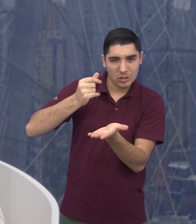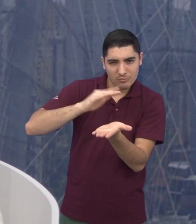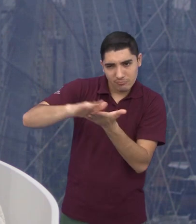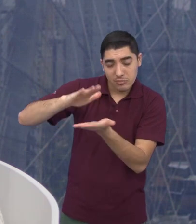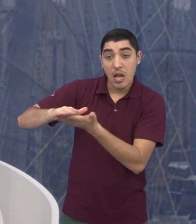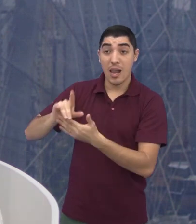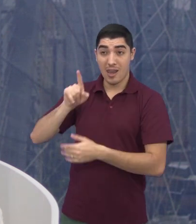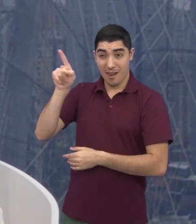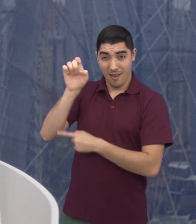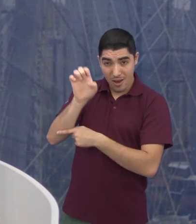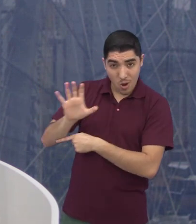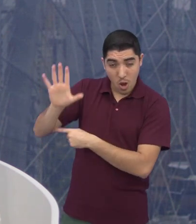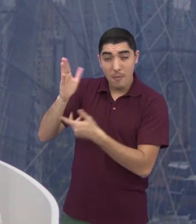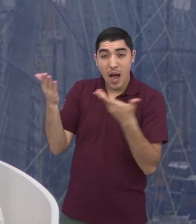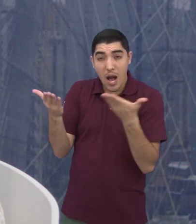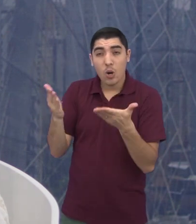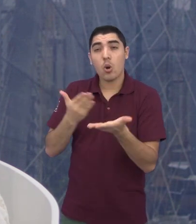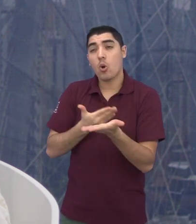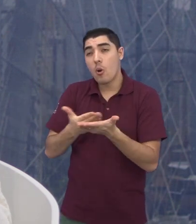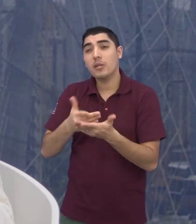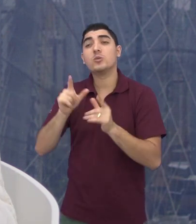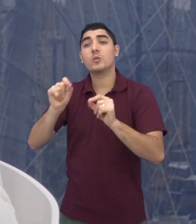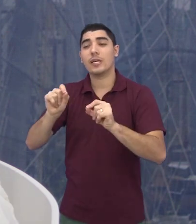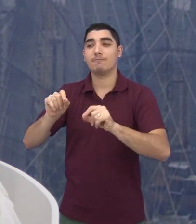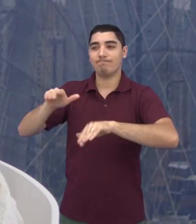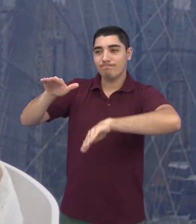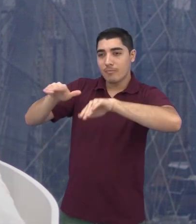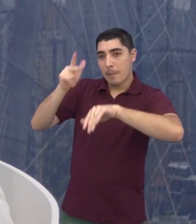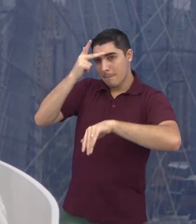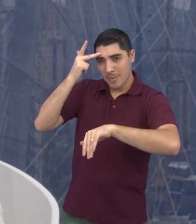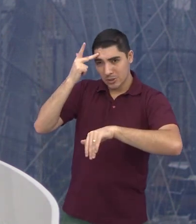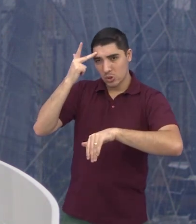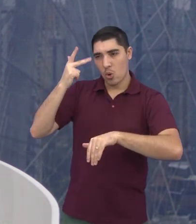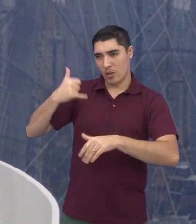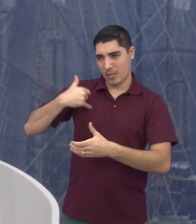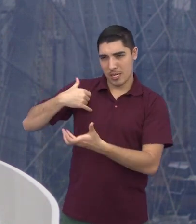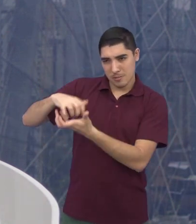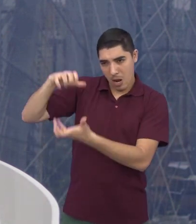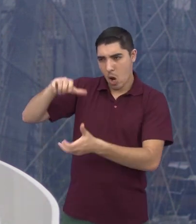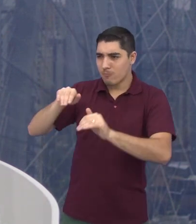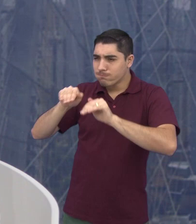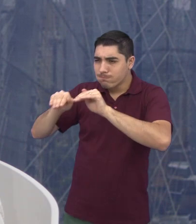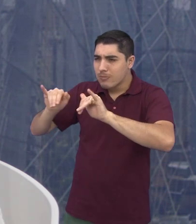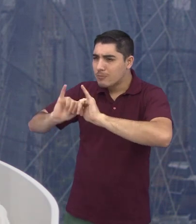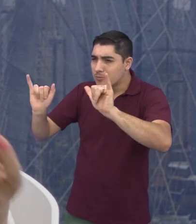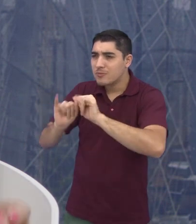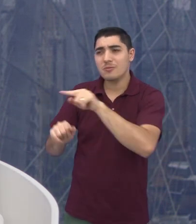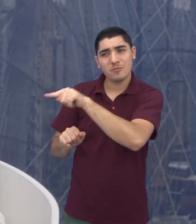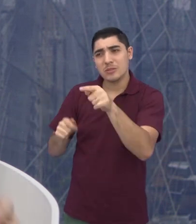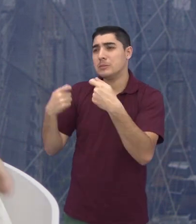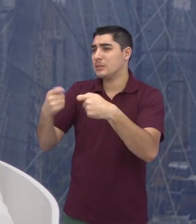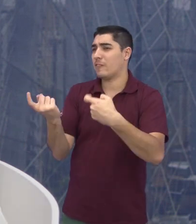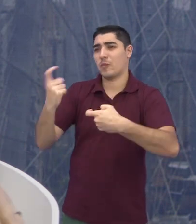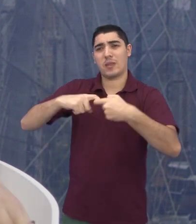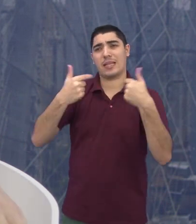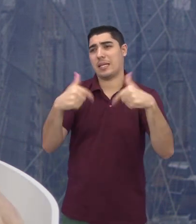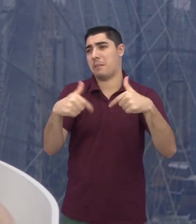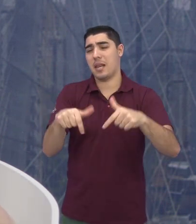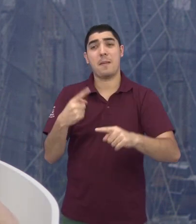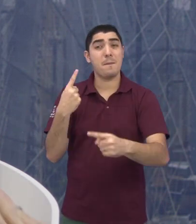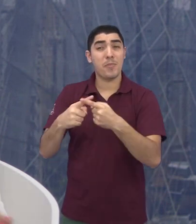fazendo um movimento de chamar as pessoas idosas para voltar ao mercado de trabalho, né, pela dificuldade de